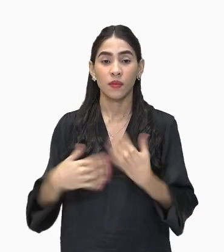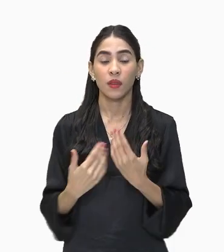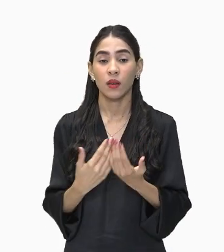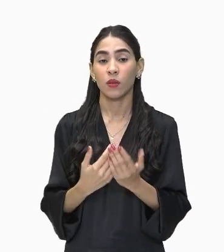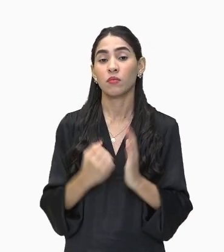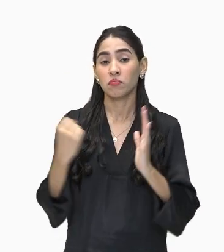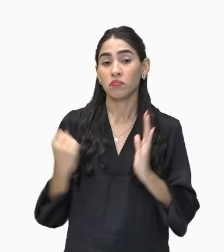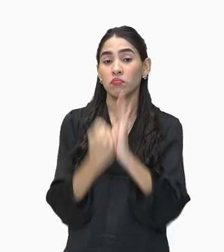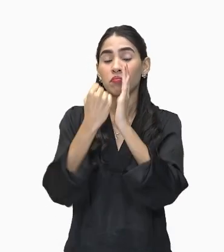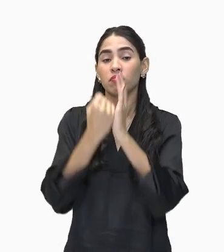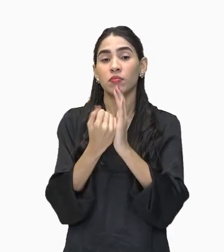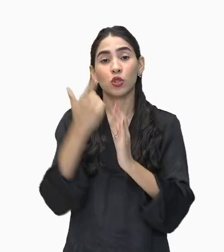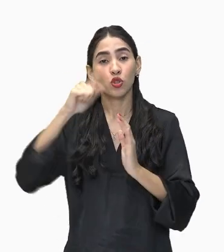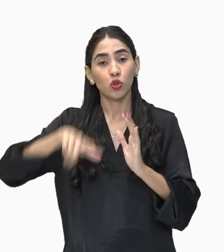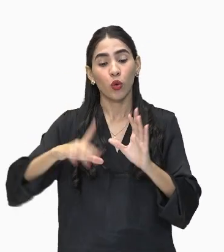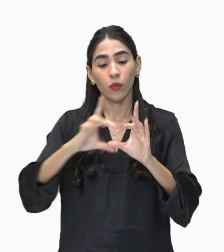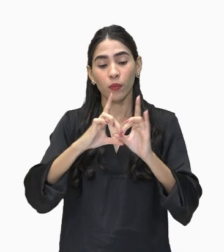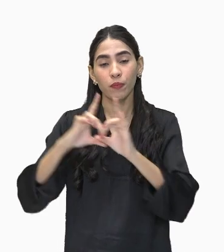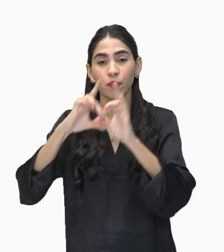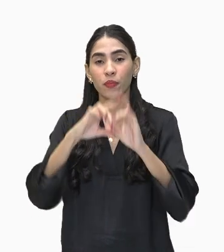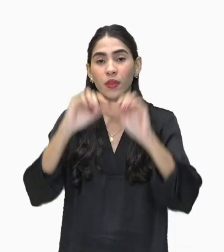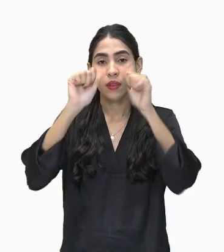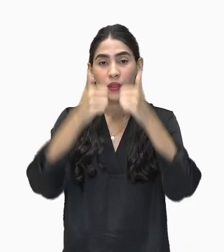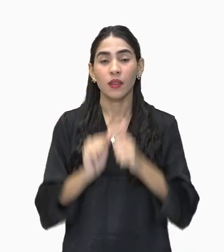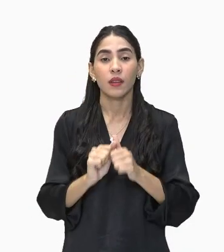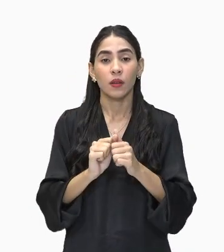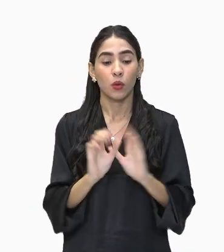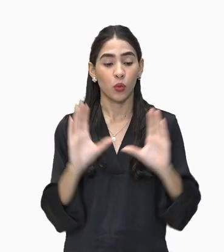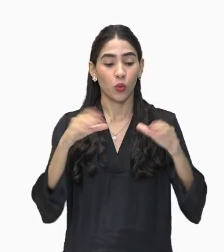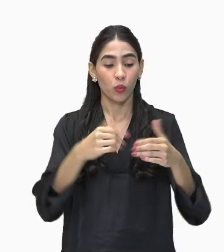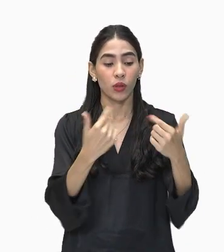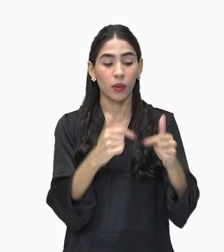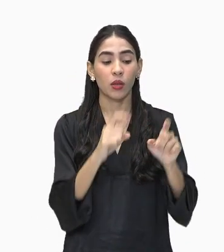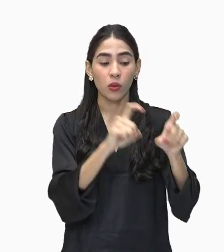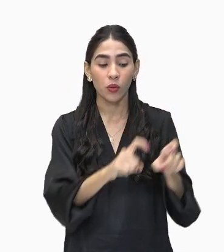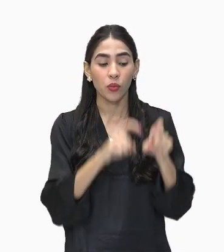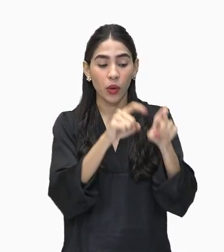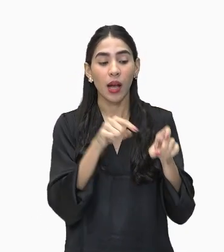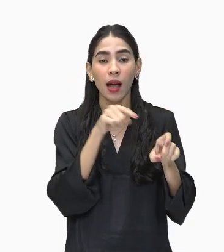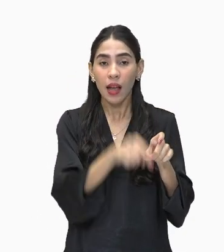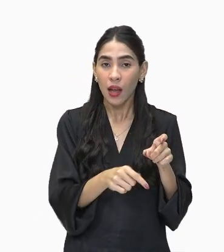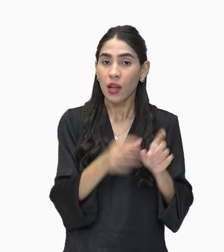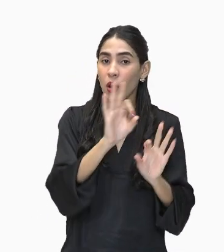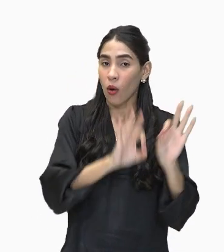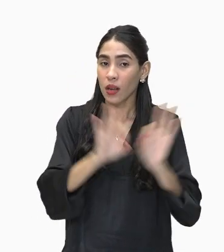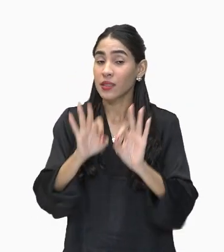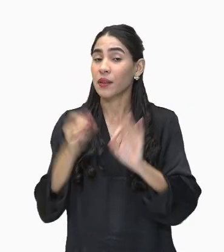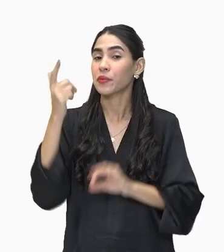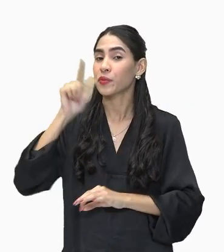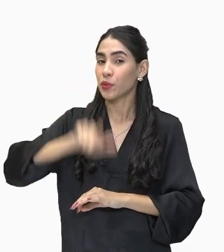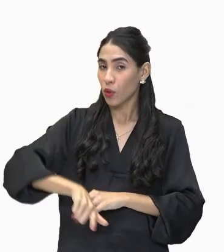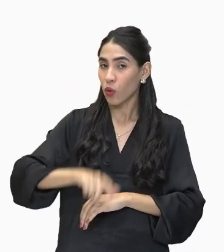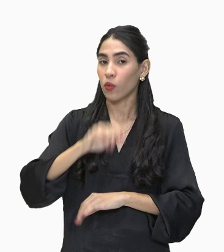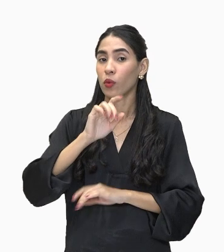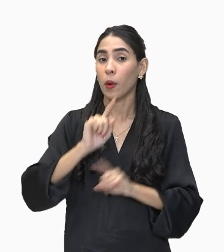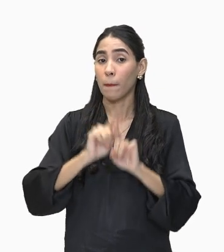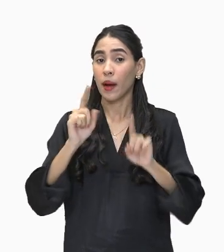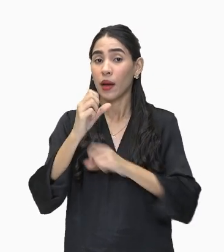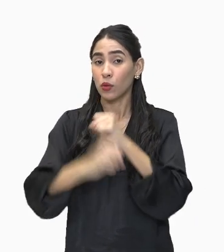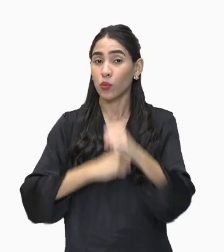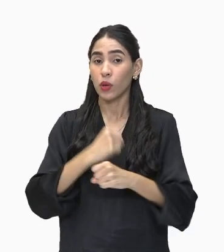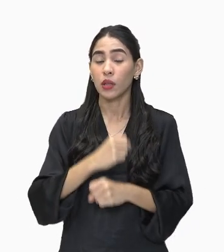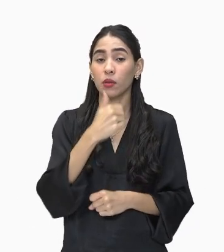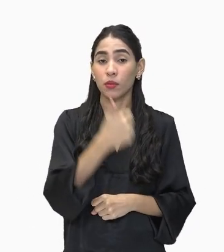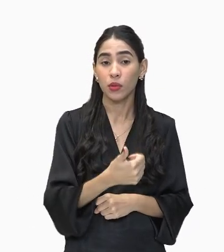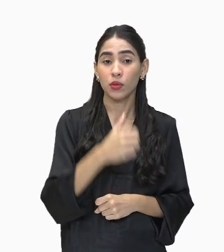da democratização, os trabalhadores rurais se organizaram novamente e, em